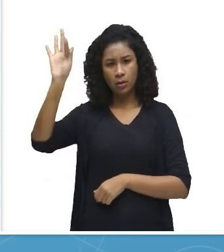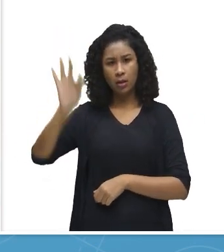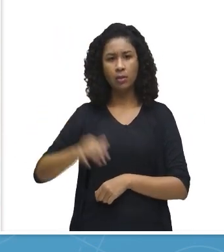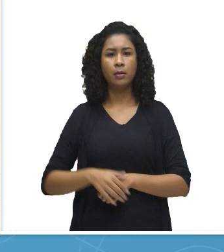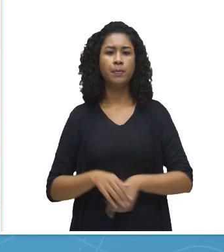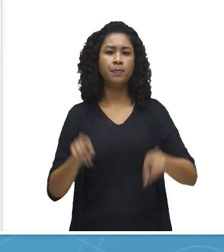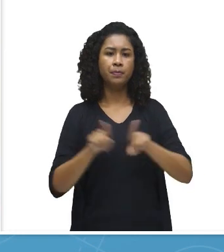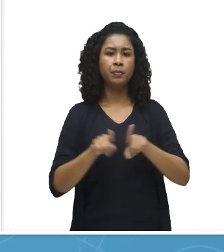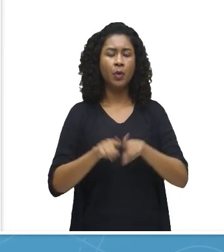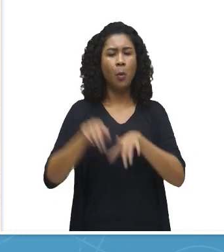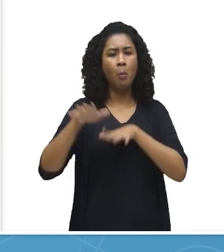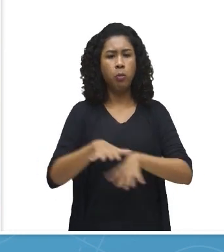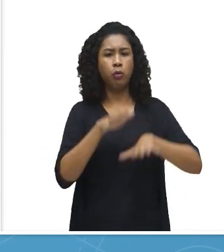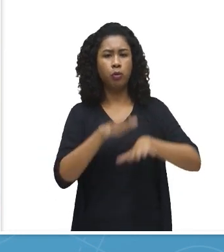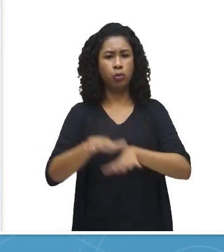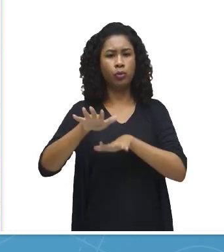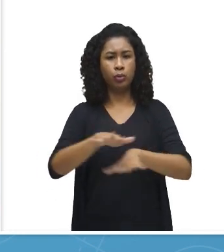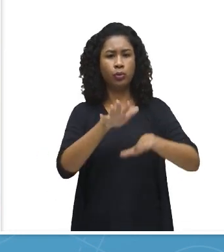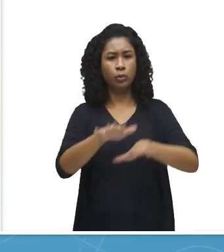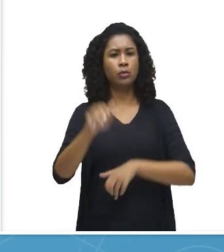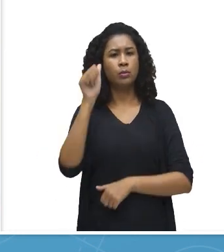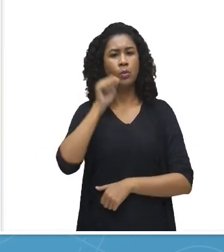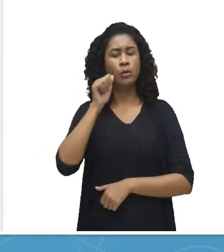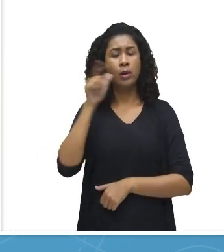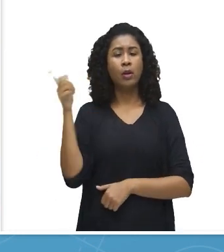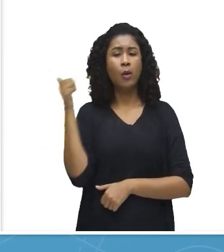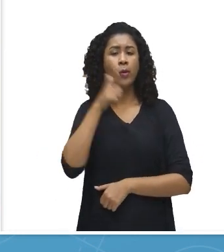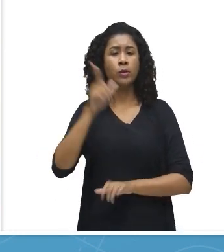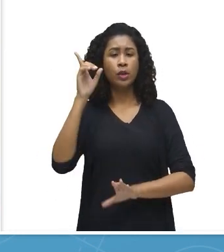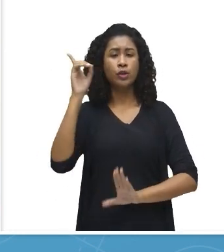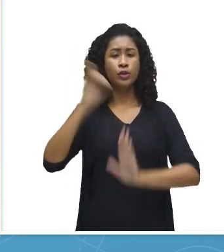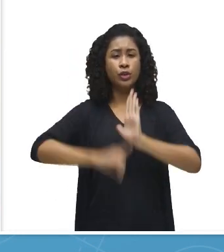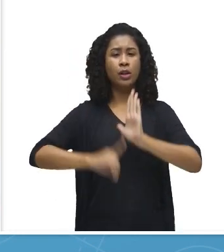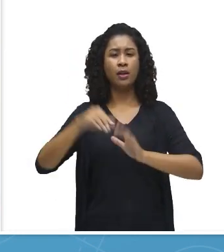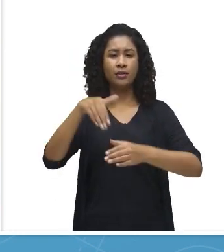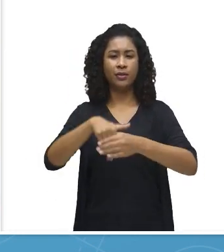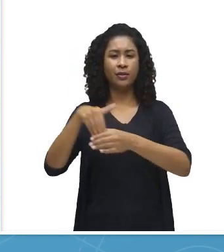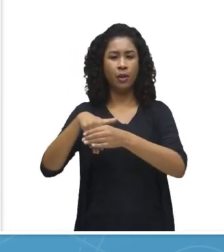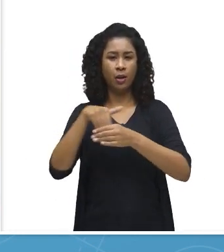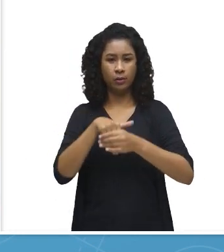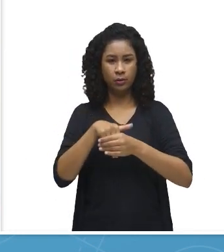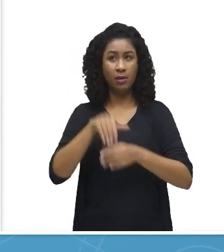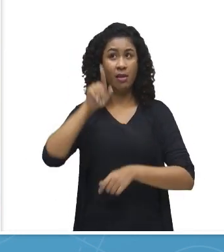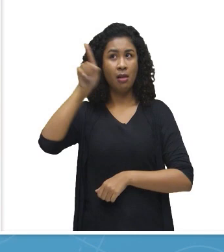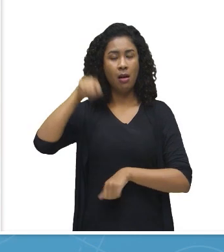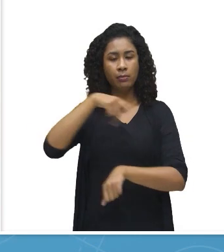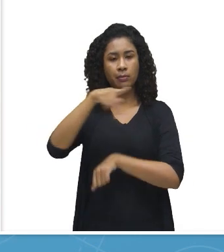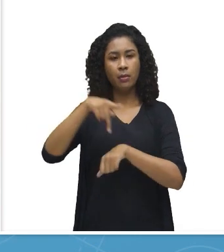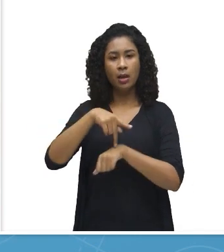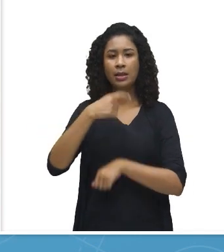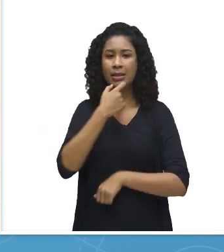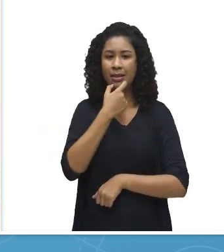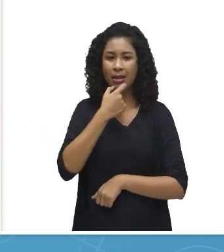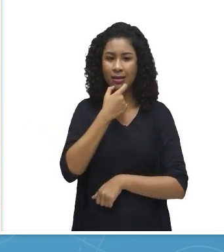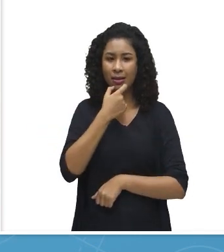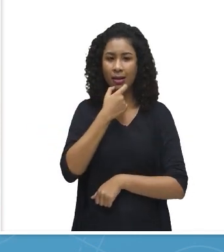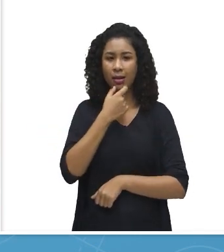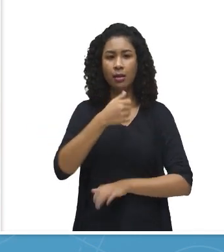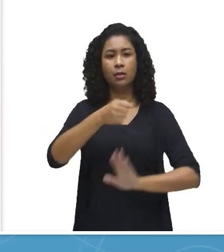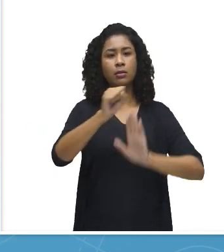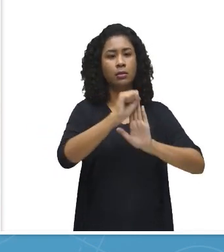voto na Inglaterra no século XIX, a Renascença na Europa durante os séculos XV